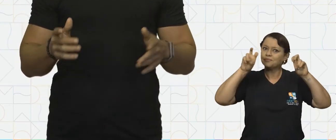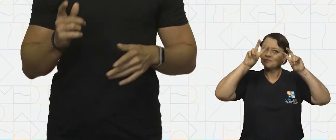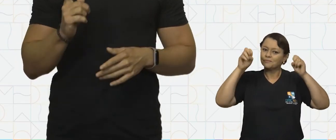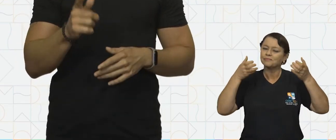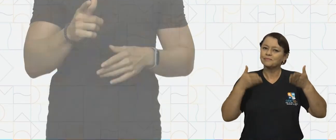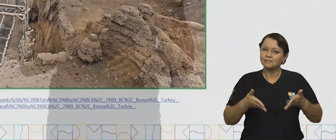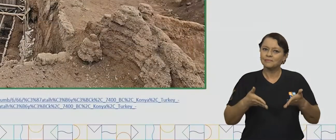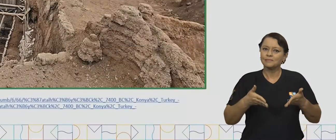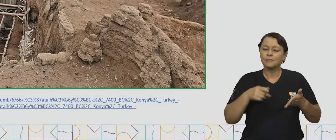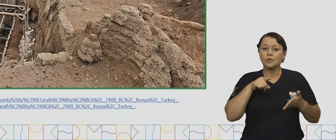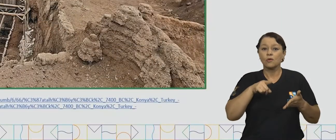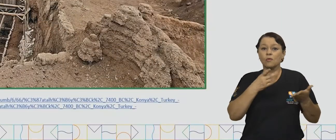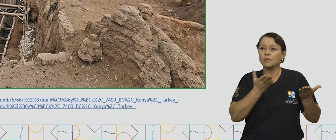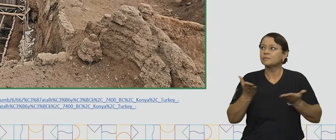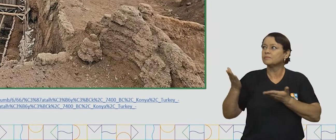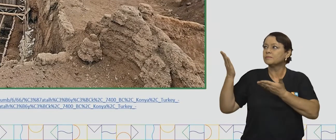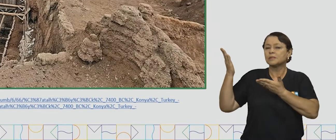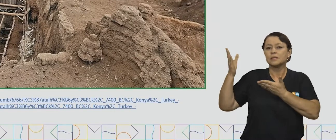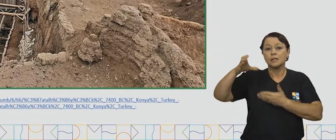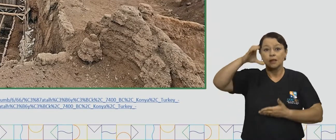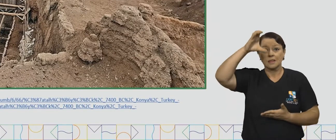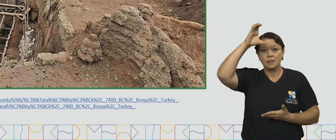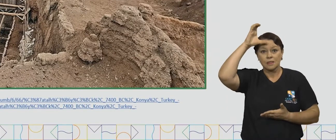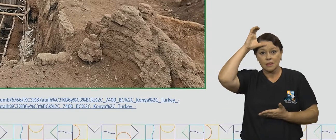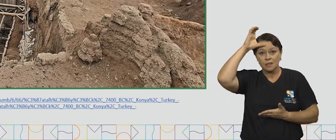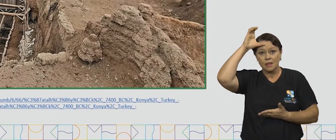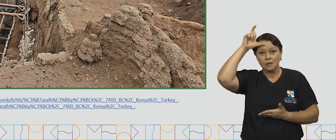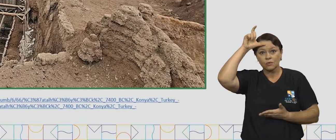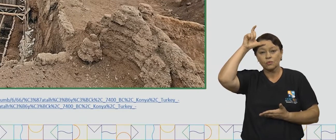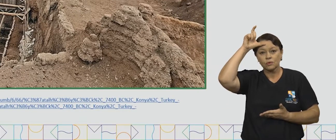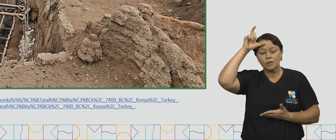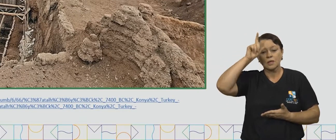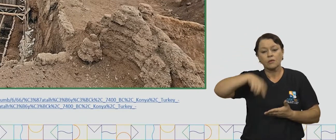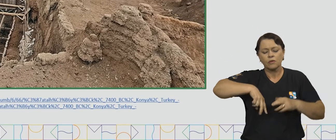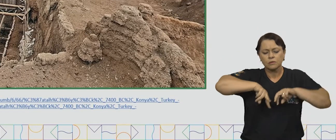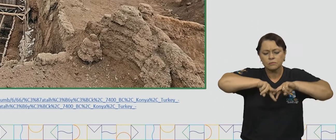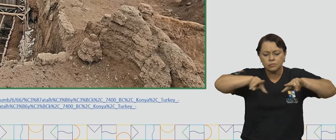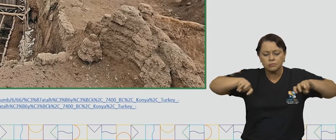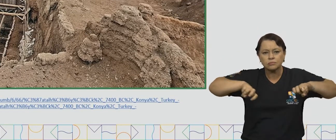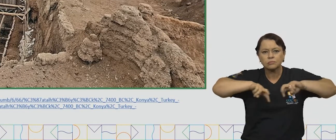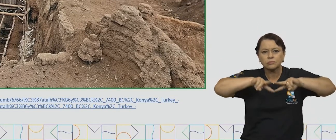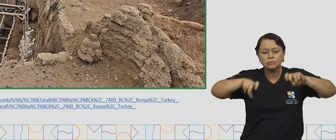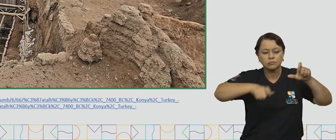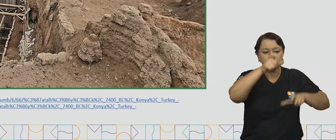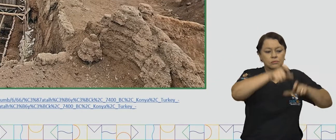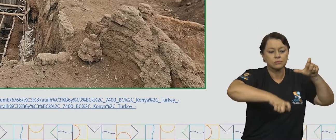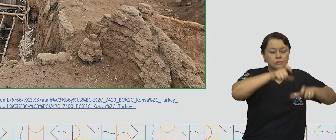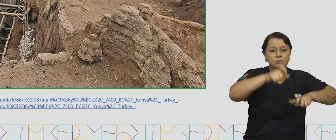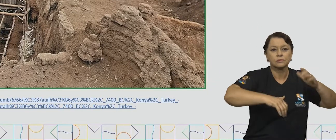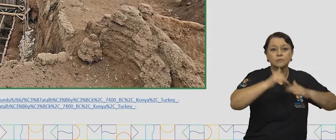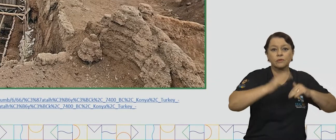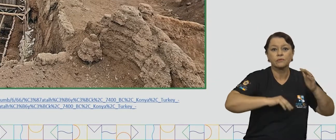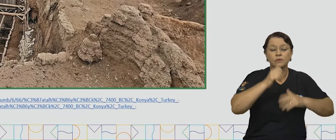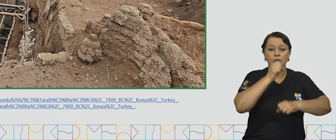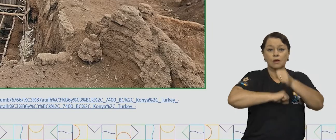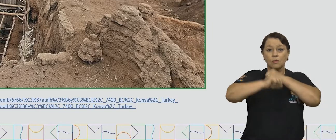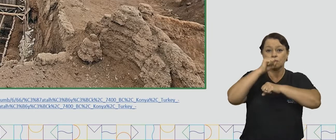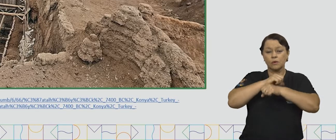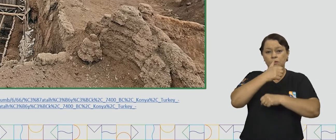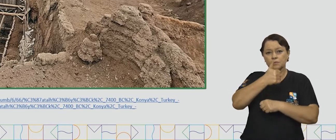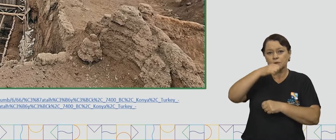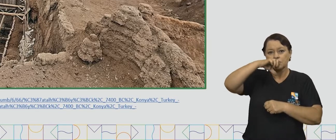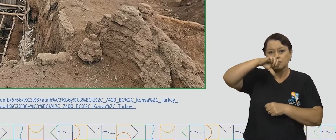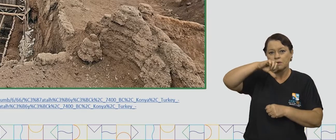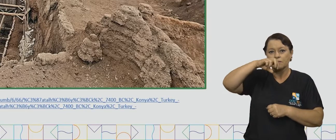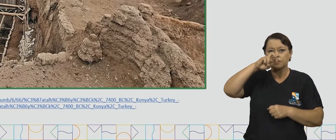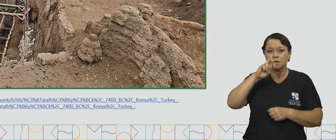no caso de Çatalhöyük, na Turquia, que foi escavada pela primeira vez por arqueólogos em 1958. Nessa